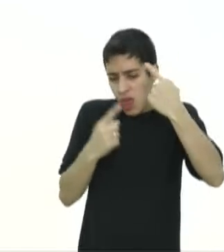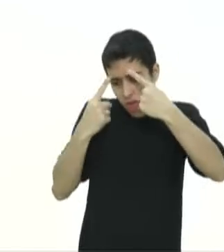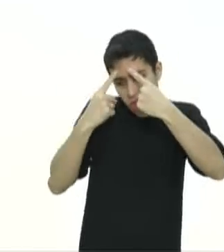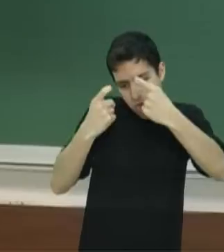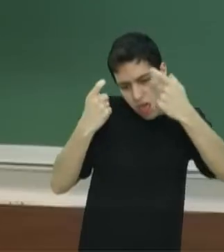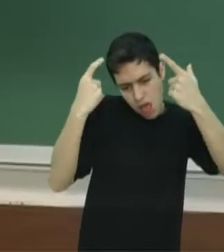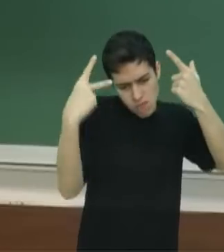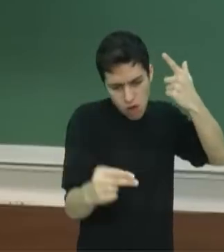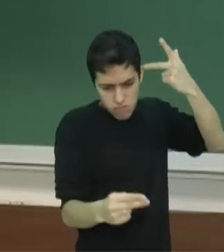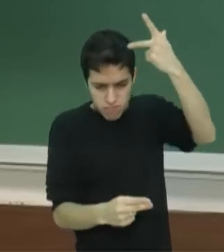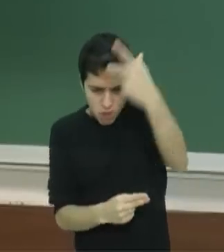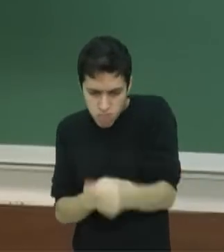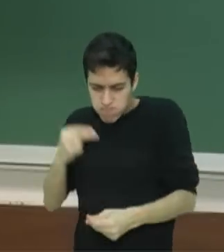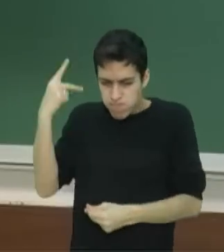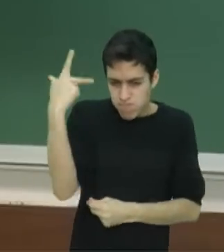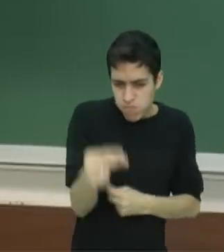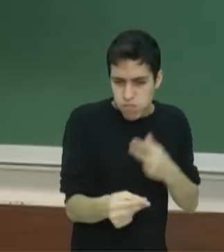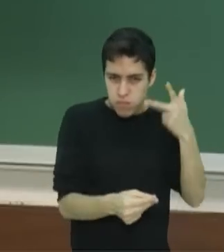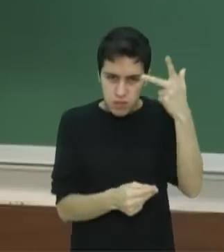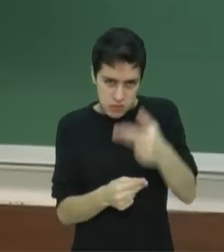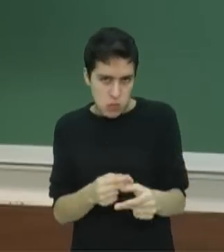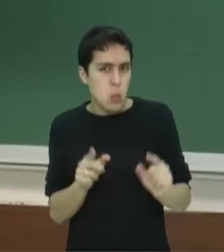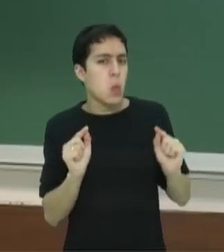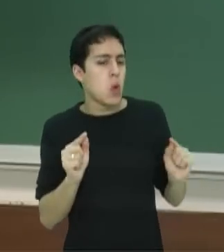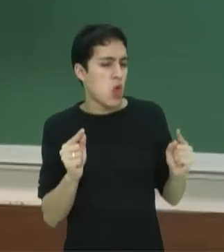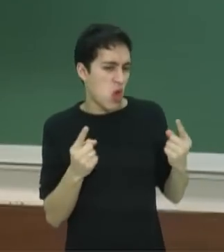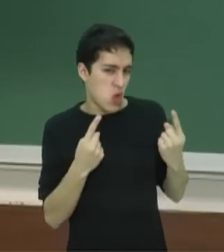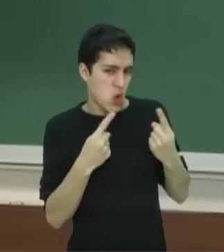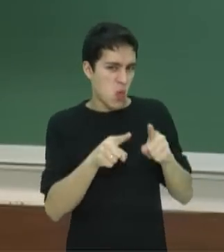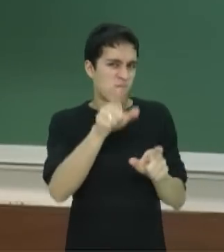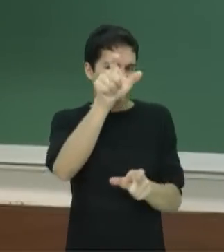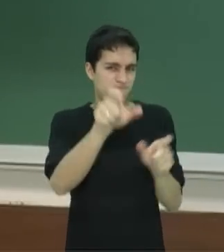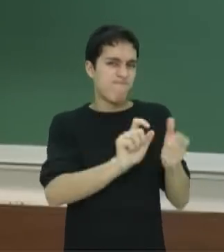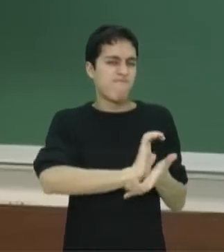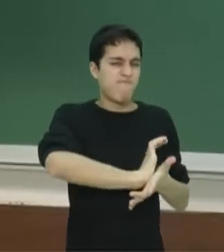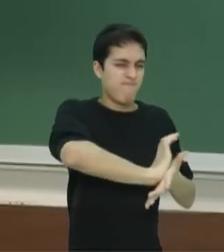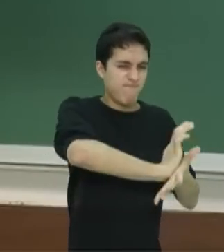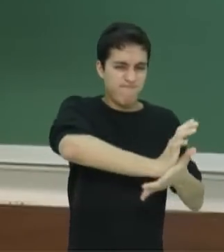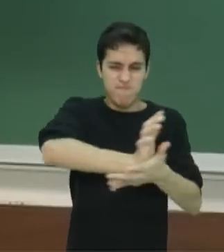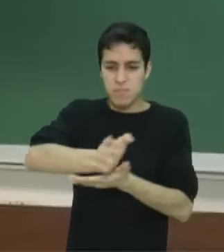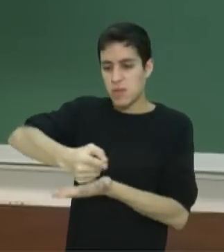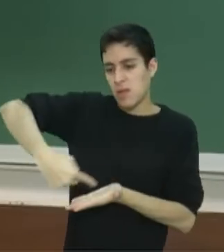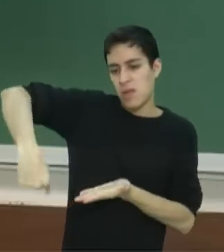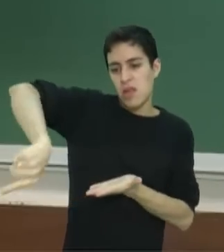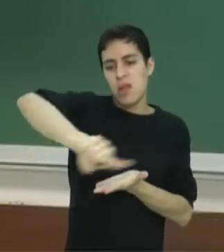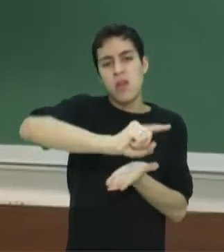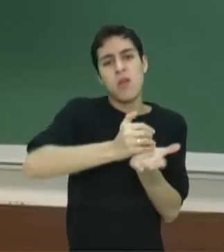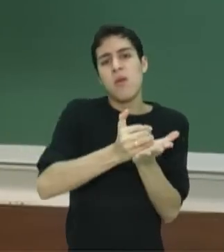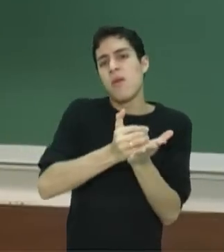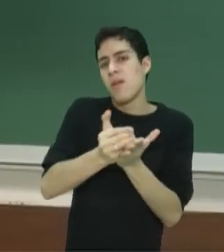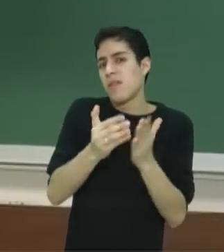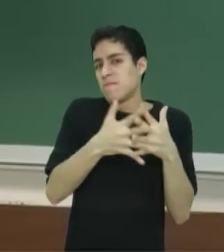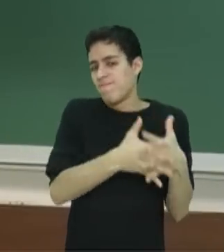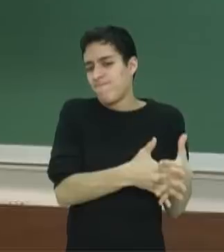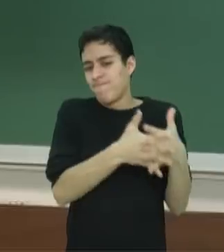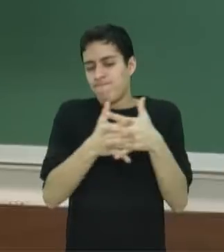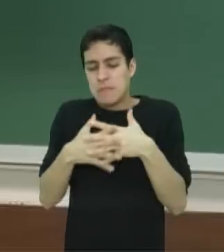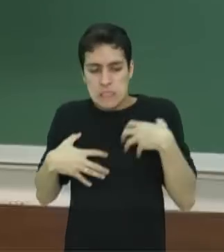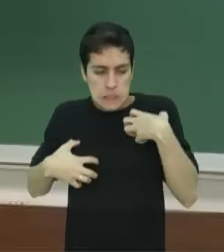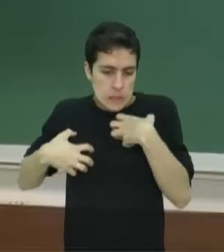vezes, era praticada contra esses imigrantes. E isso tudo foi gerando o quê? Uma situação complicada para